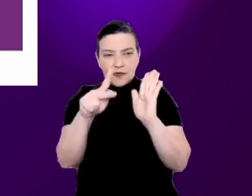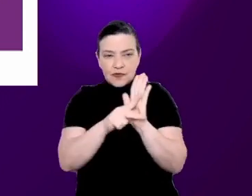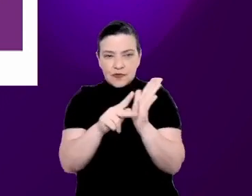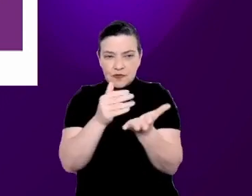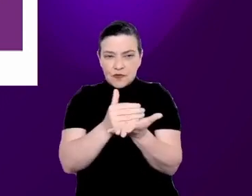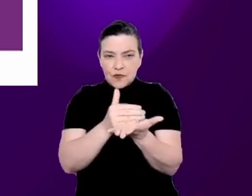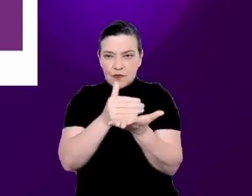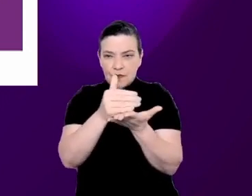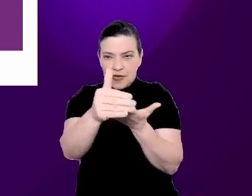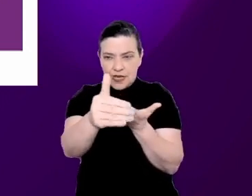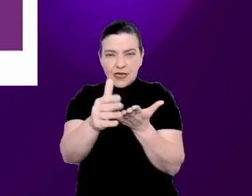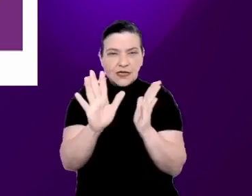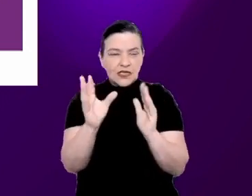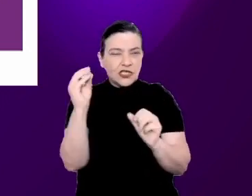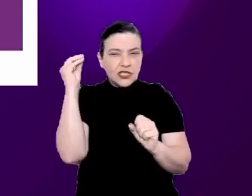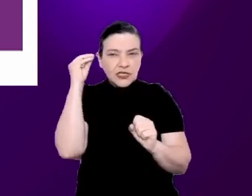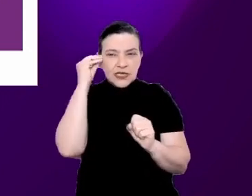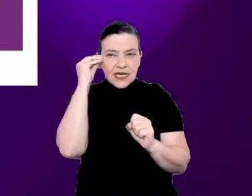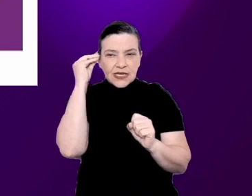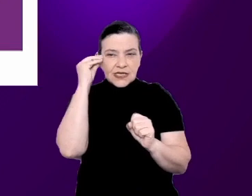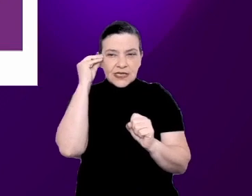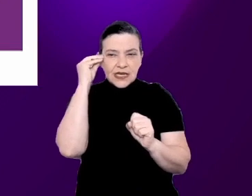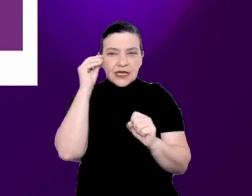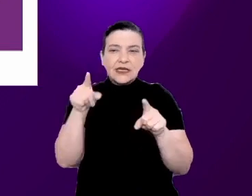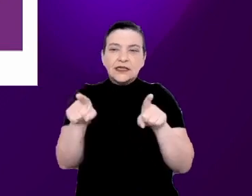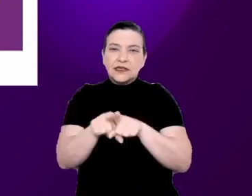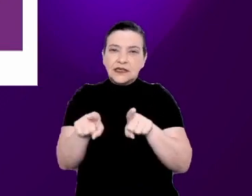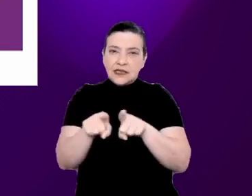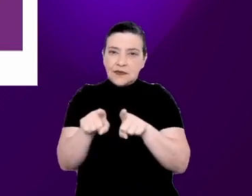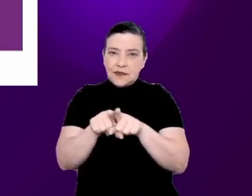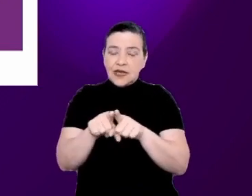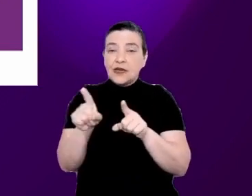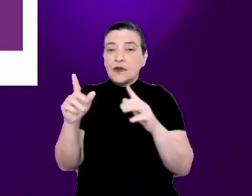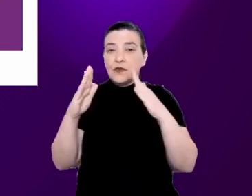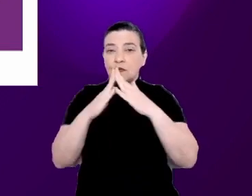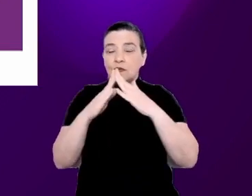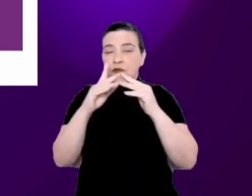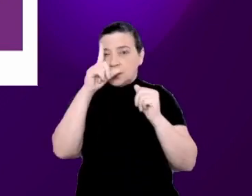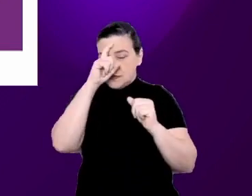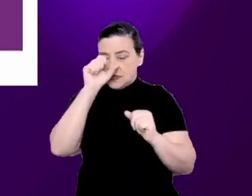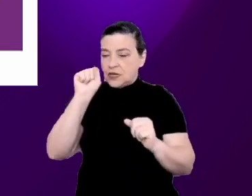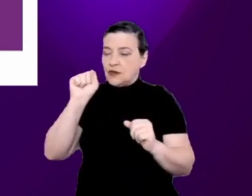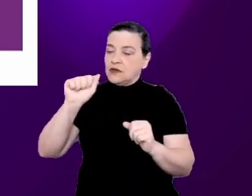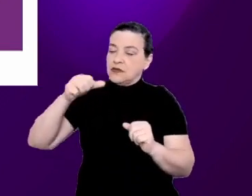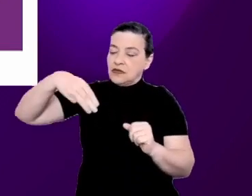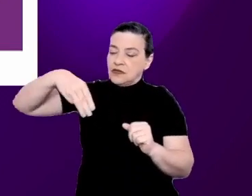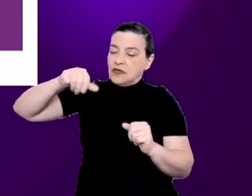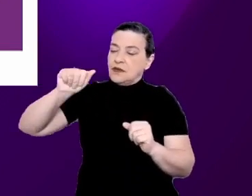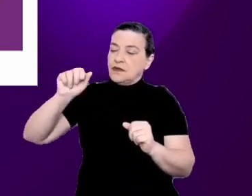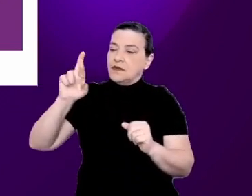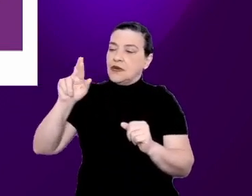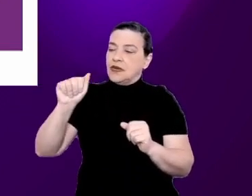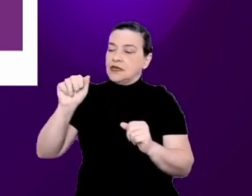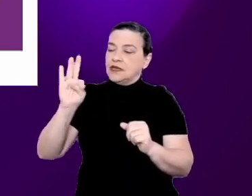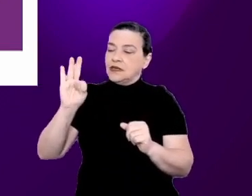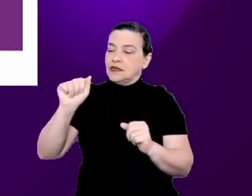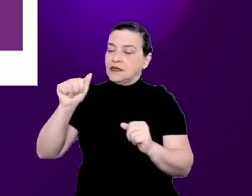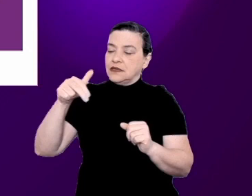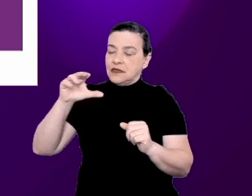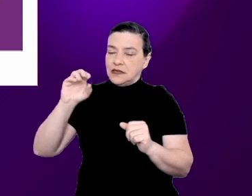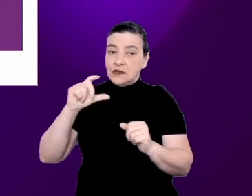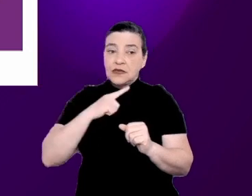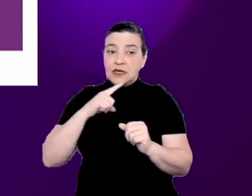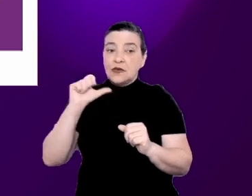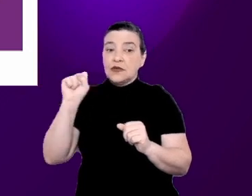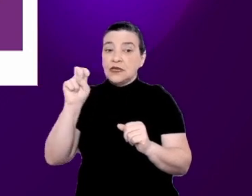aqui, piloto, que a gente começou também no Samaritano Paulista, esses são resultados de uma unidade específica. A gente tem aí que